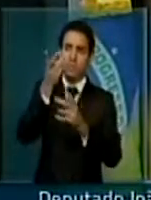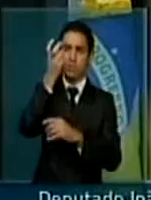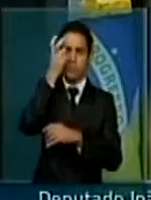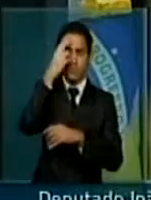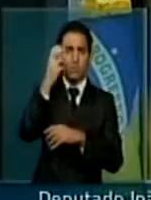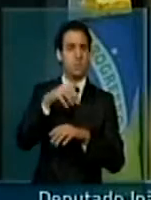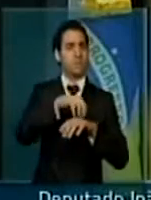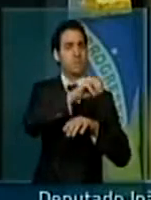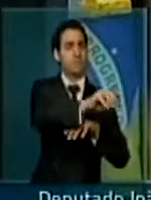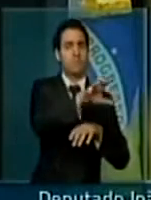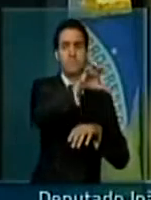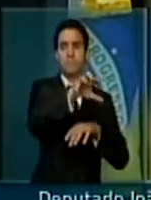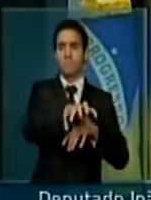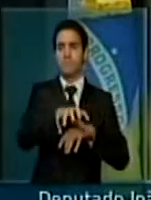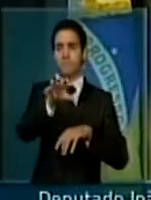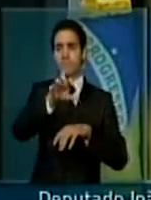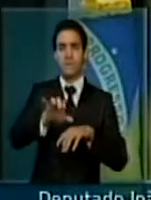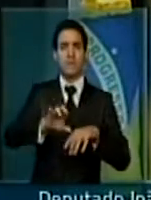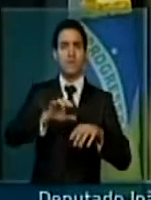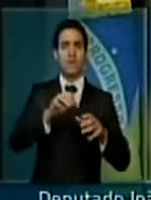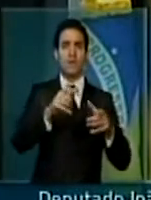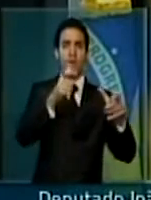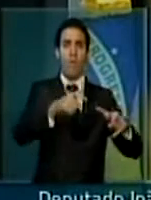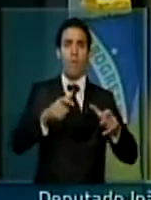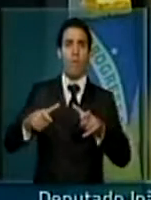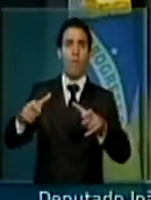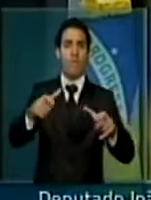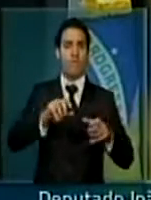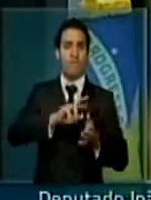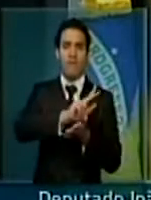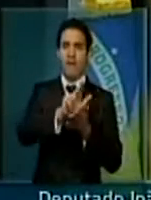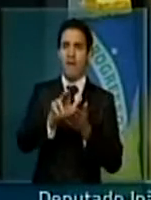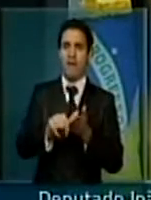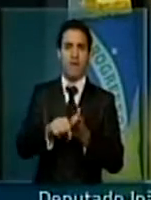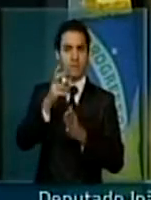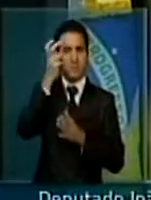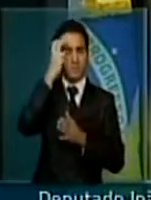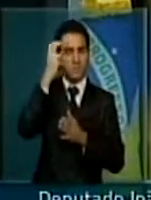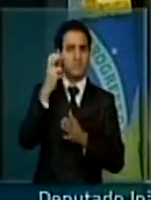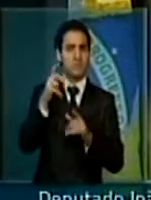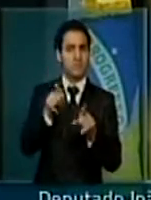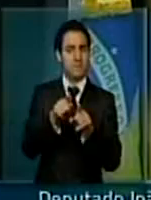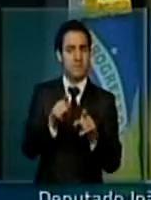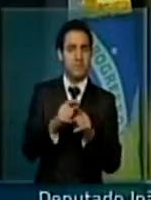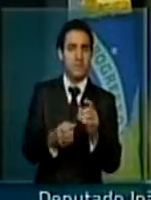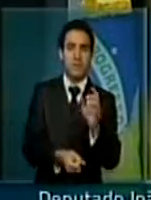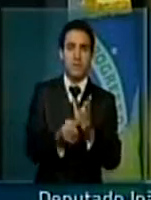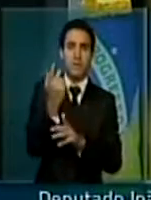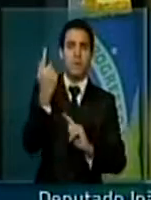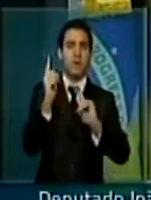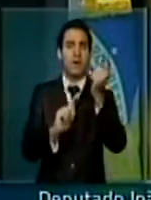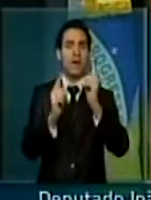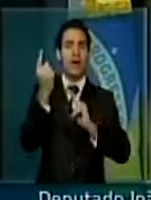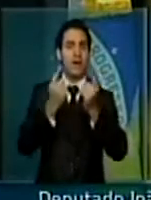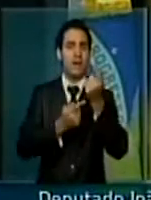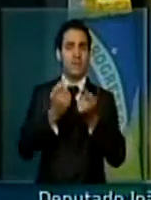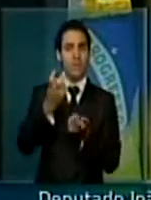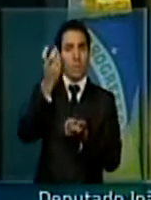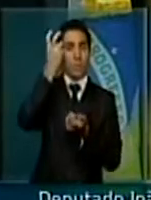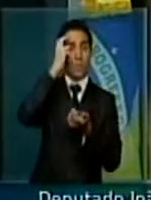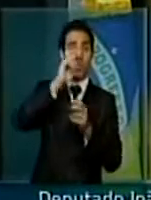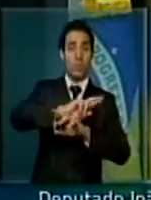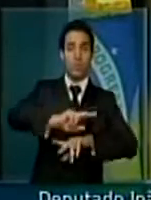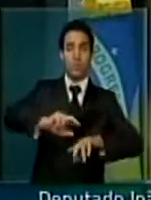descentralizando, apoiando as pequenas agremiações, criando o carnaval